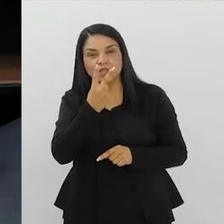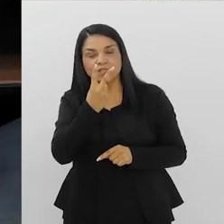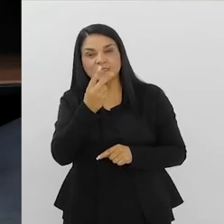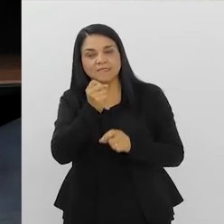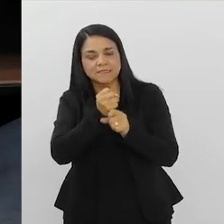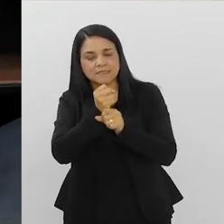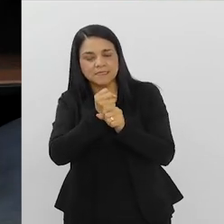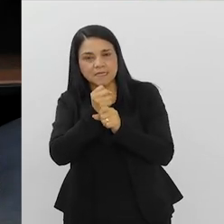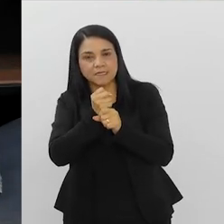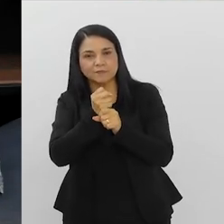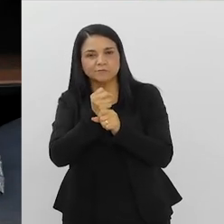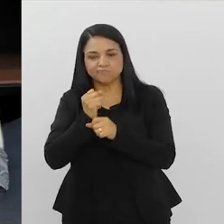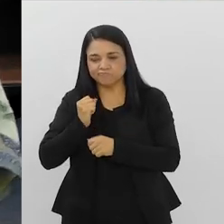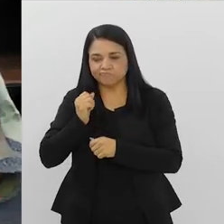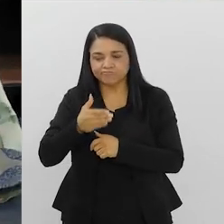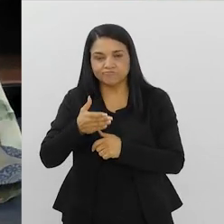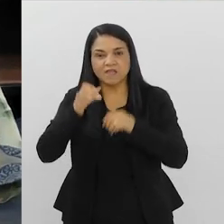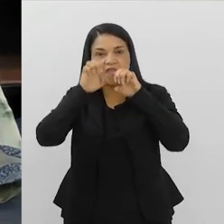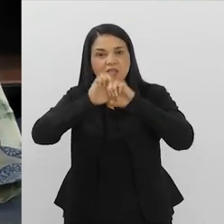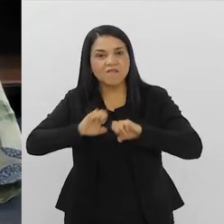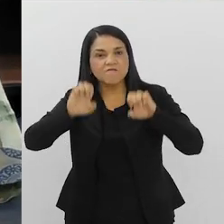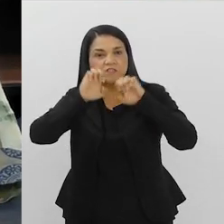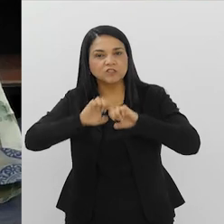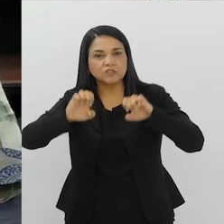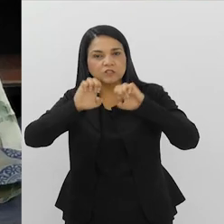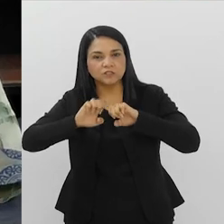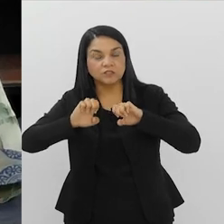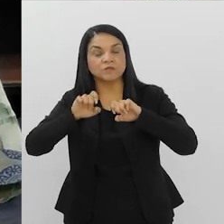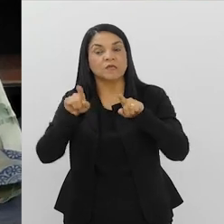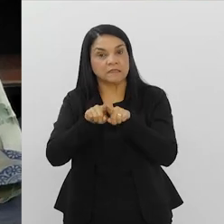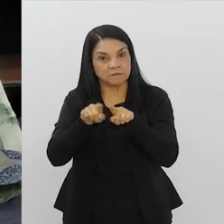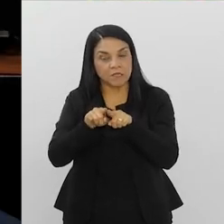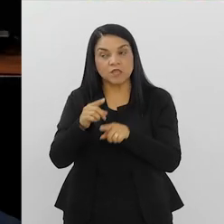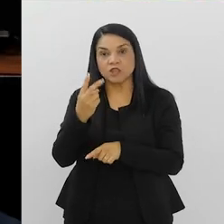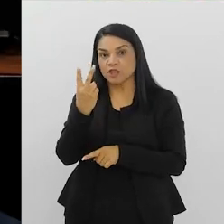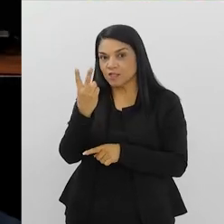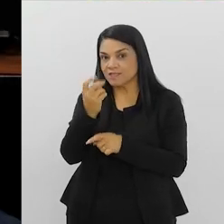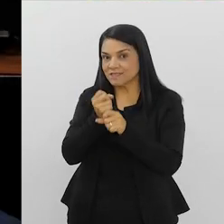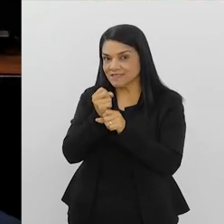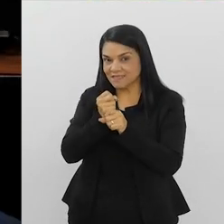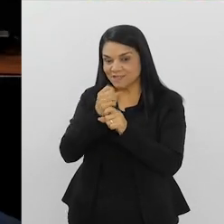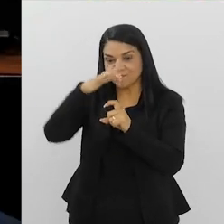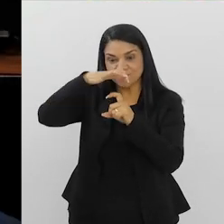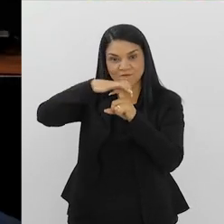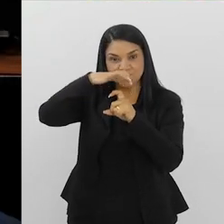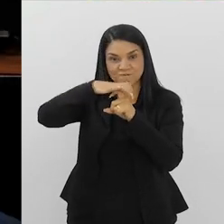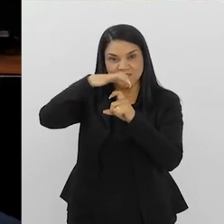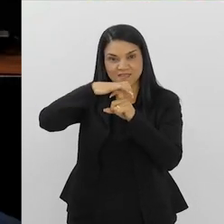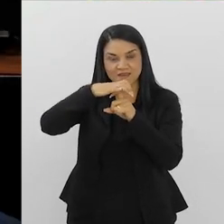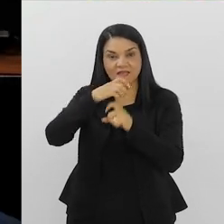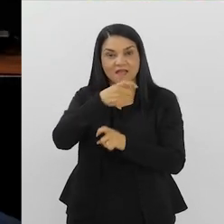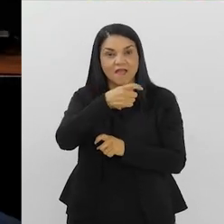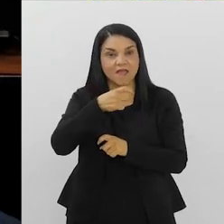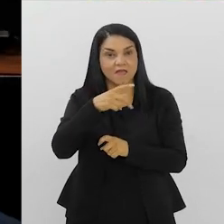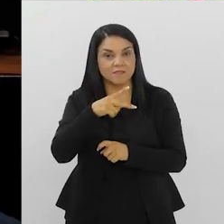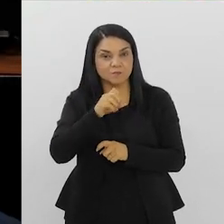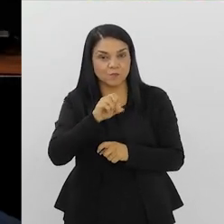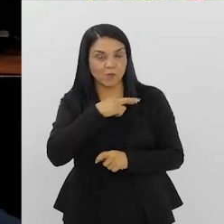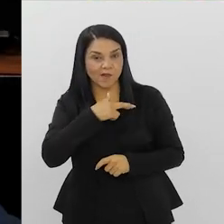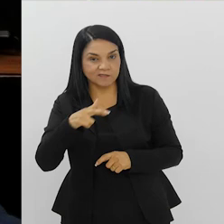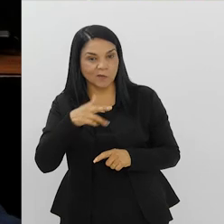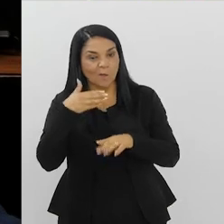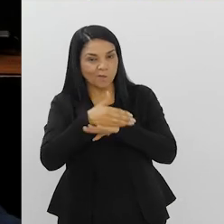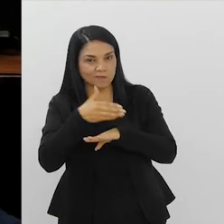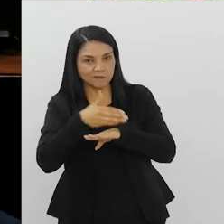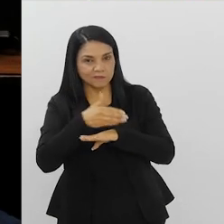que eles têm de explicar as pessoas e é muito bonito é isso mesmo é eu eu eu vejo por exemplo durante 2 anos